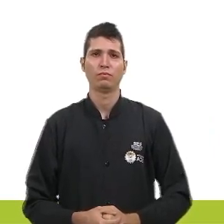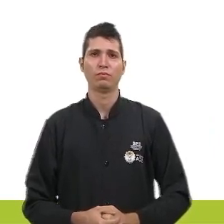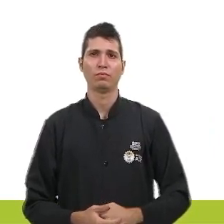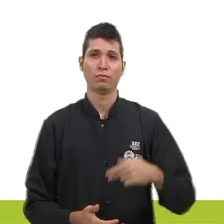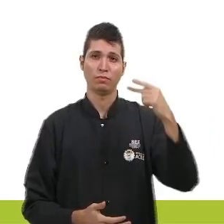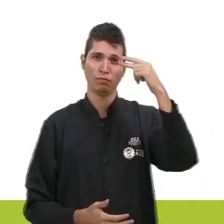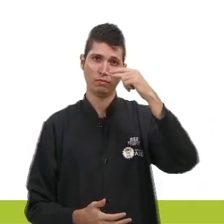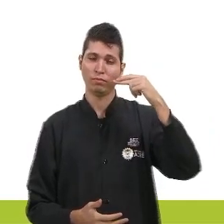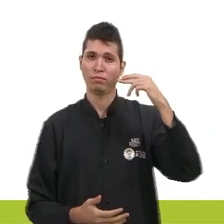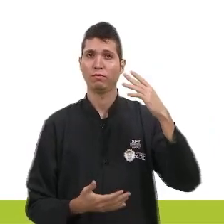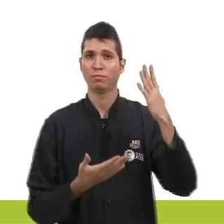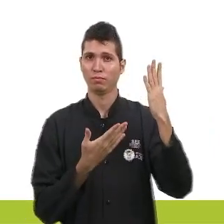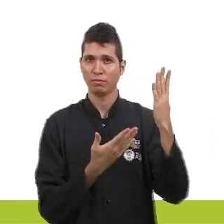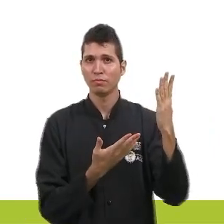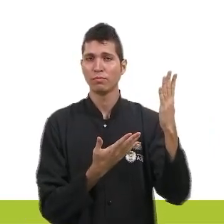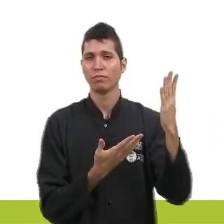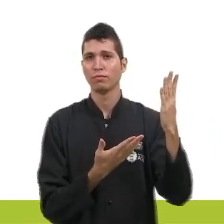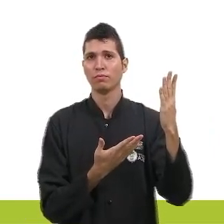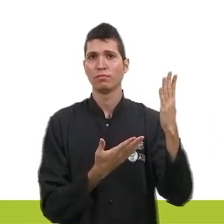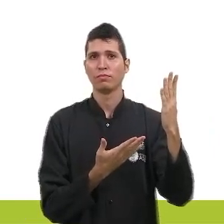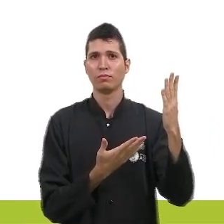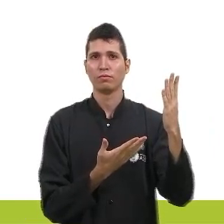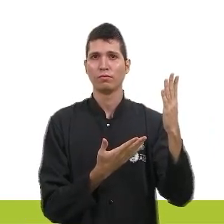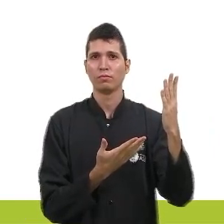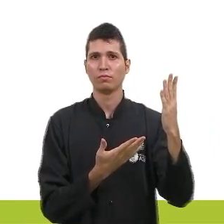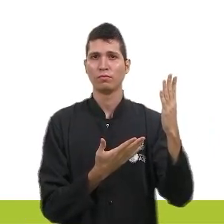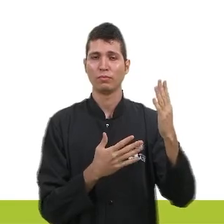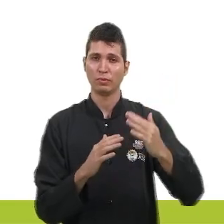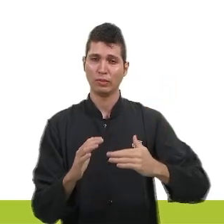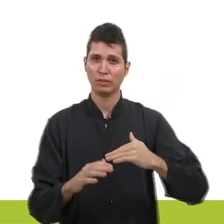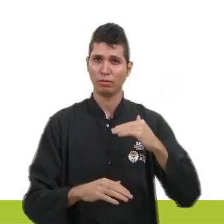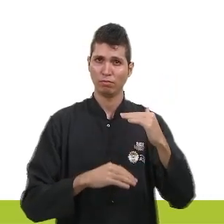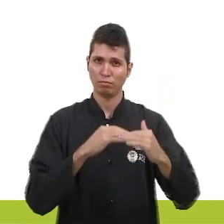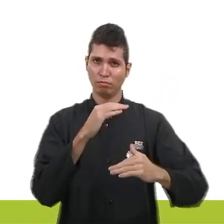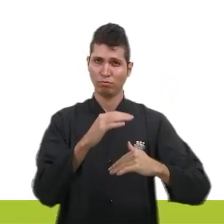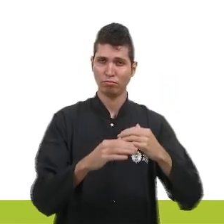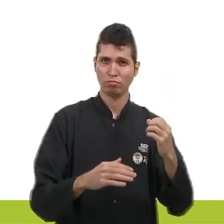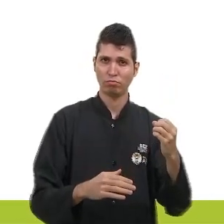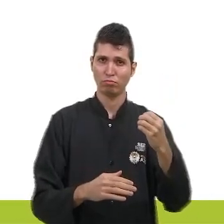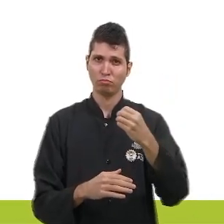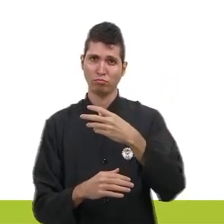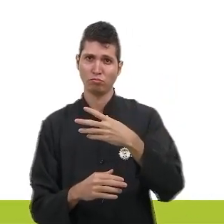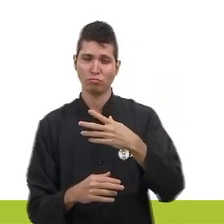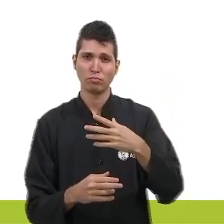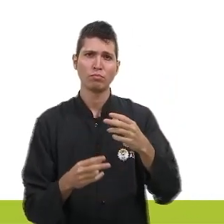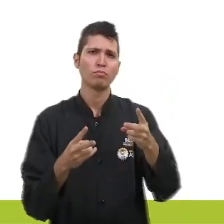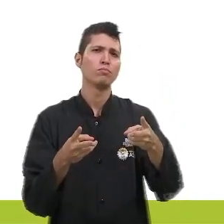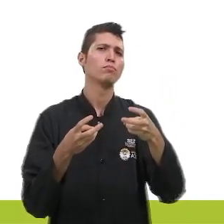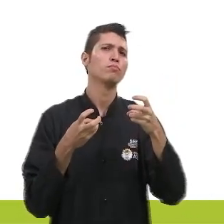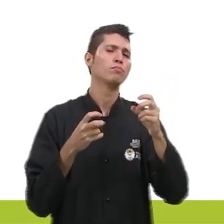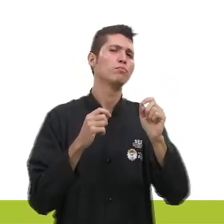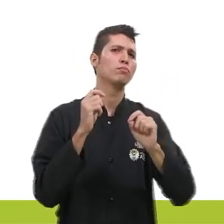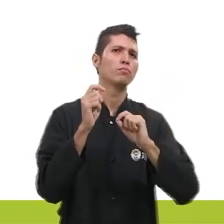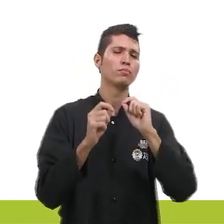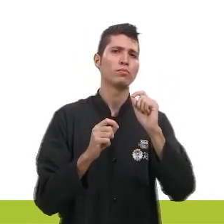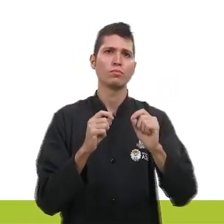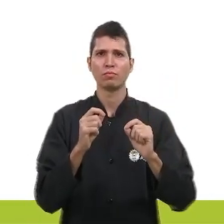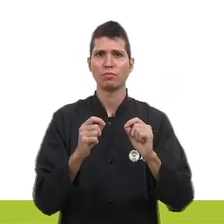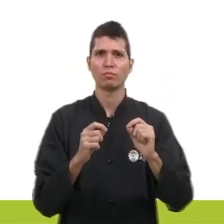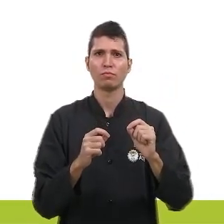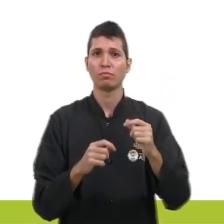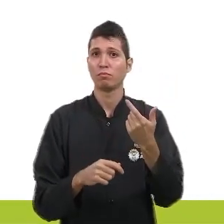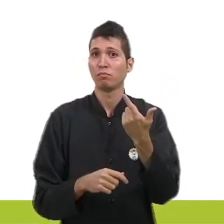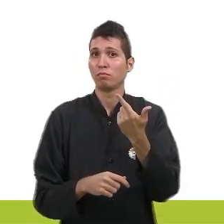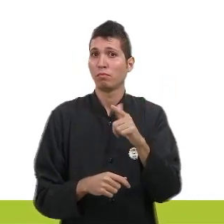observem, né, que aqui já nessa nova construção, nós não vemos mais a figura, né,